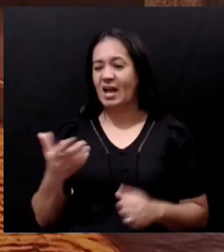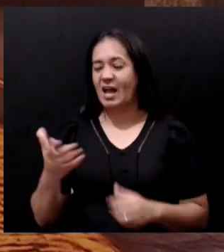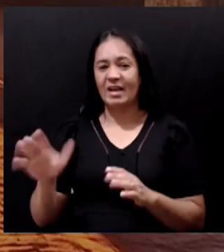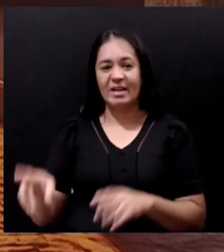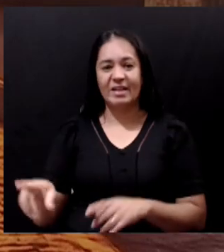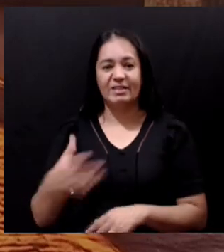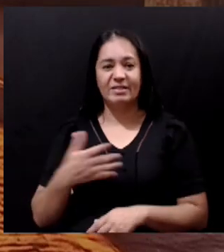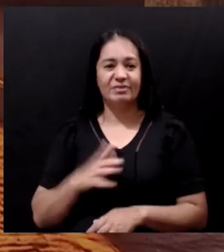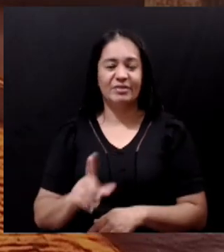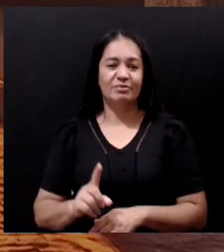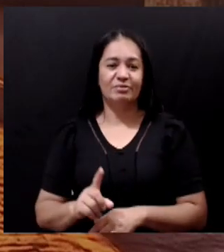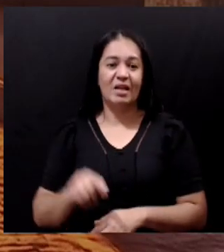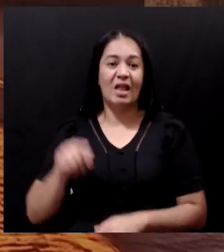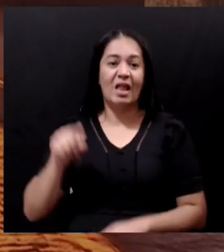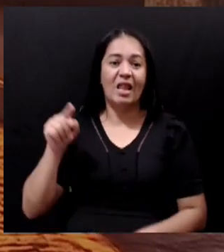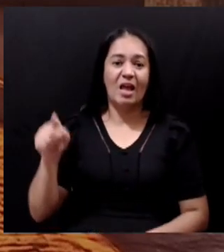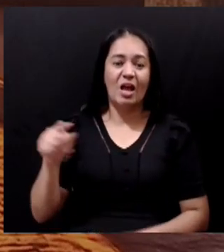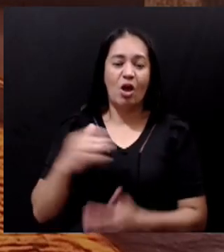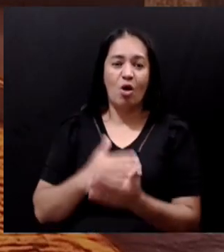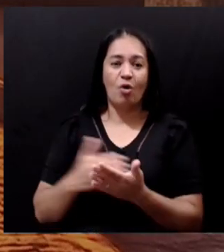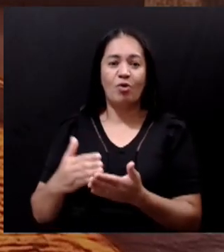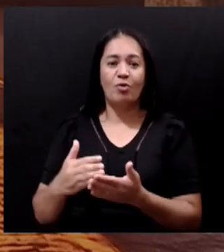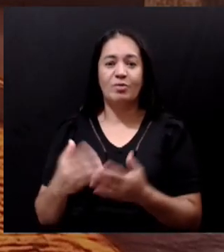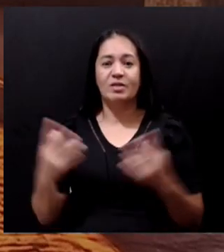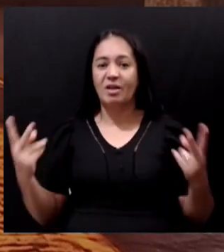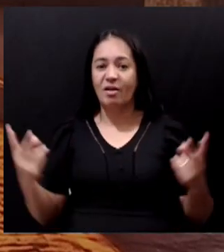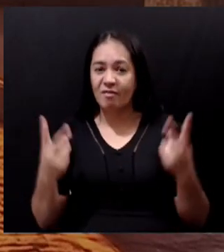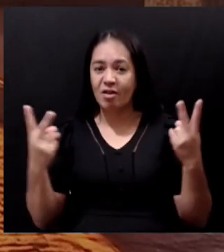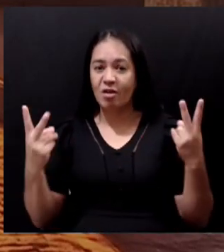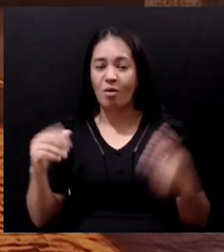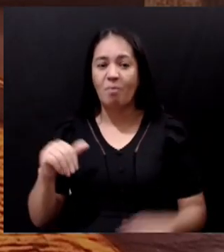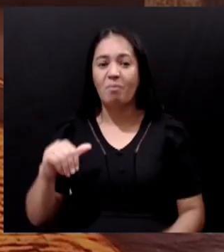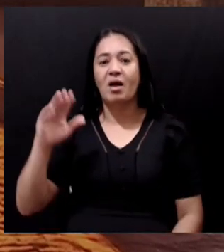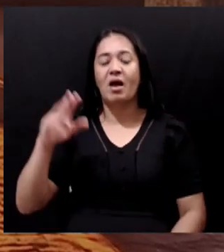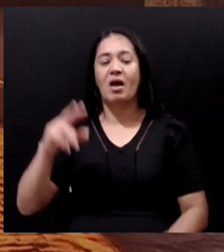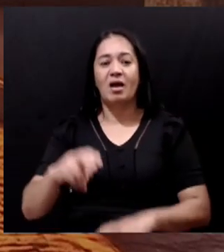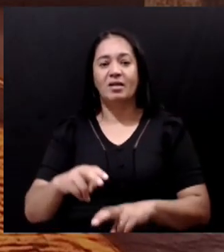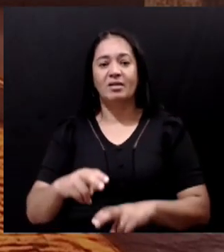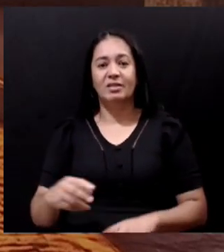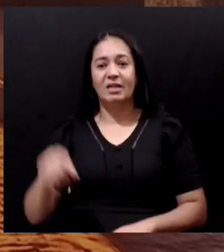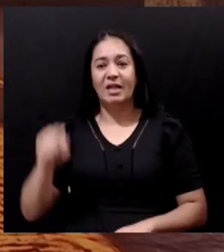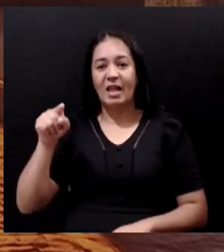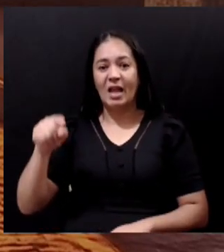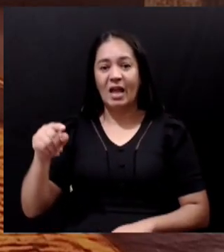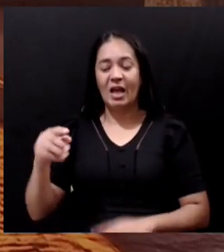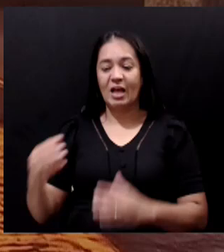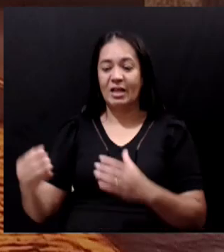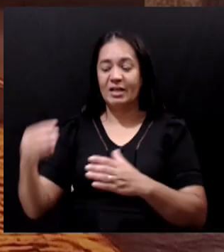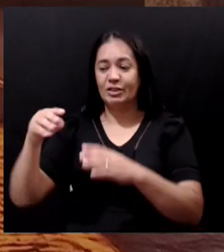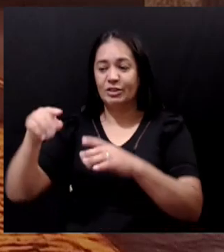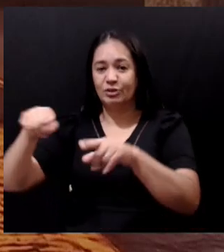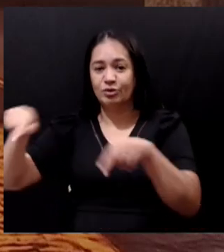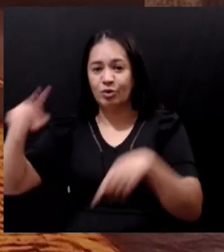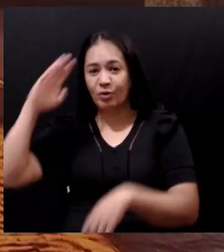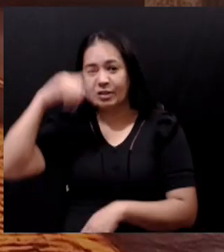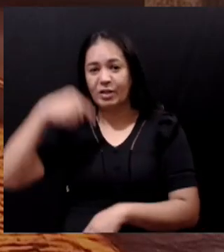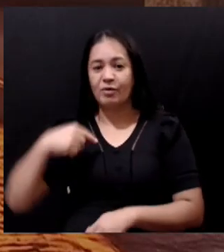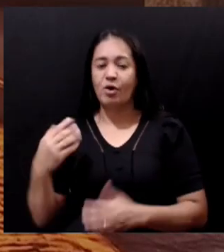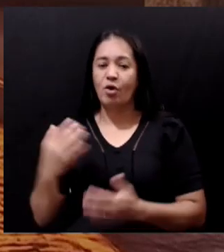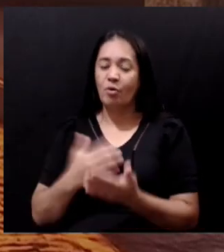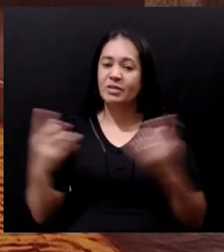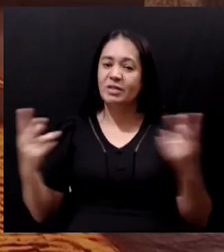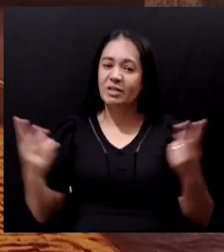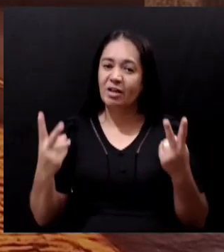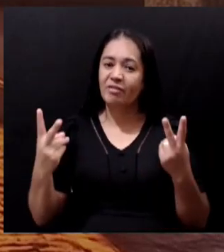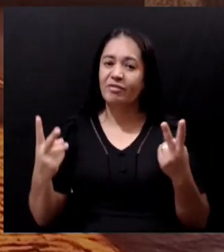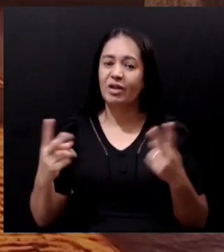assim, comecei a dar mais valor pelos poucas coisas que eu tinha, né? Desde o